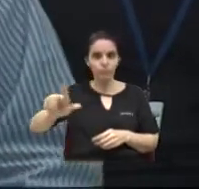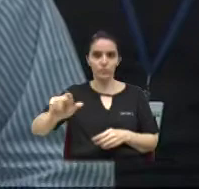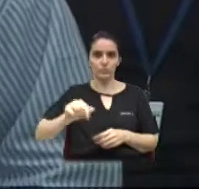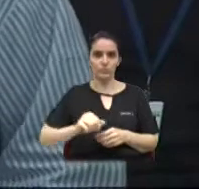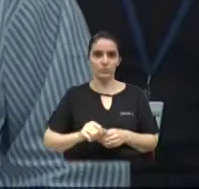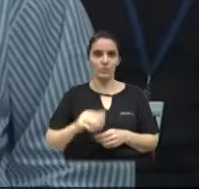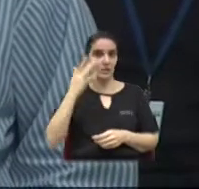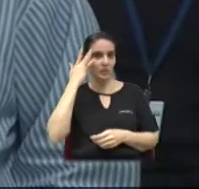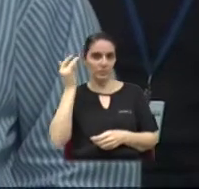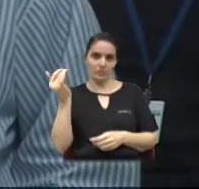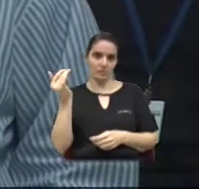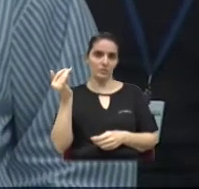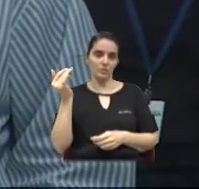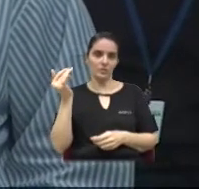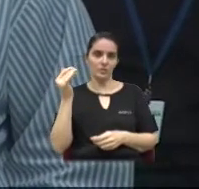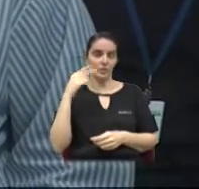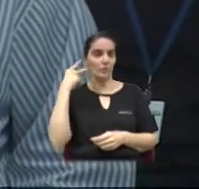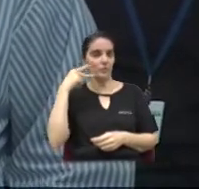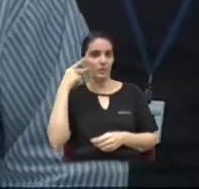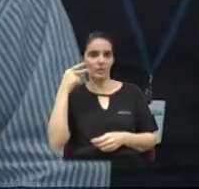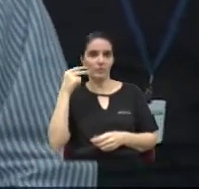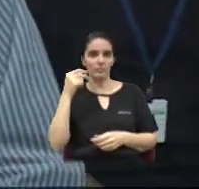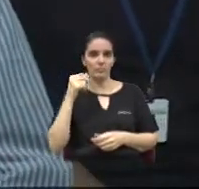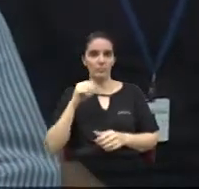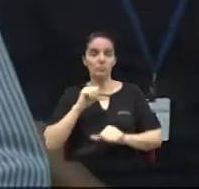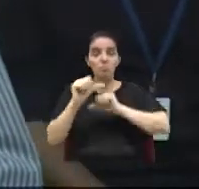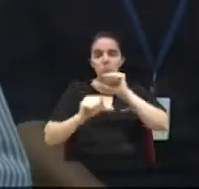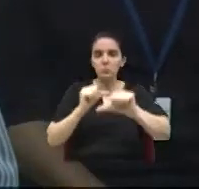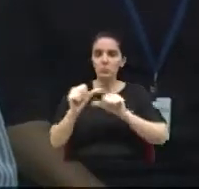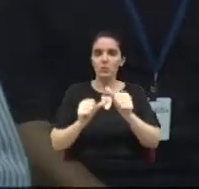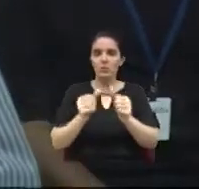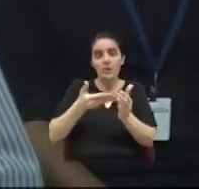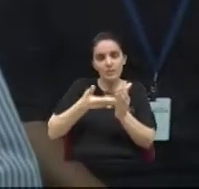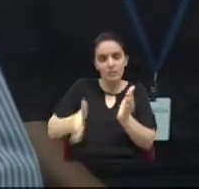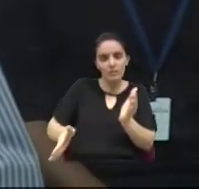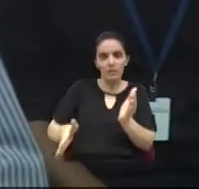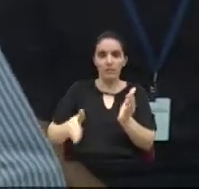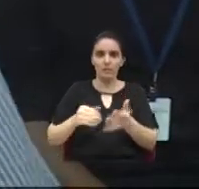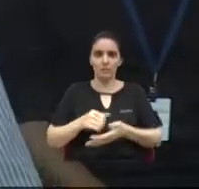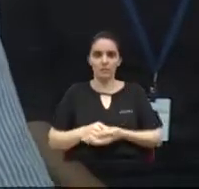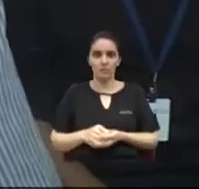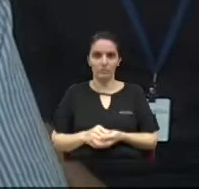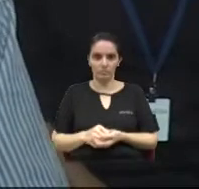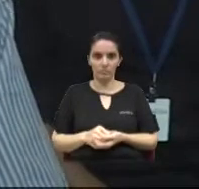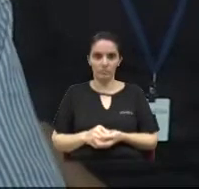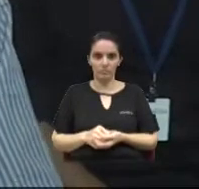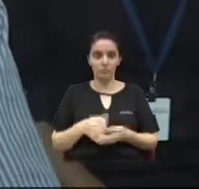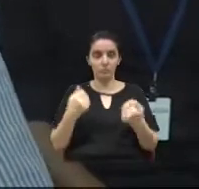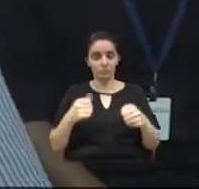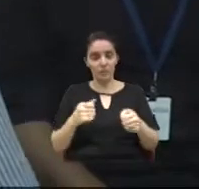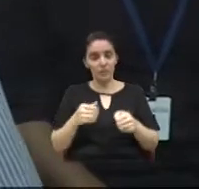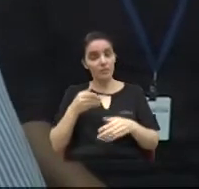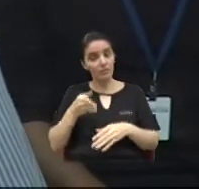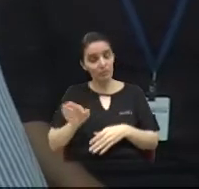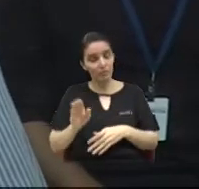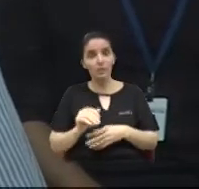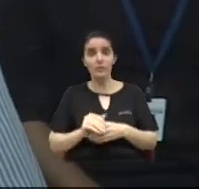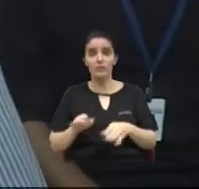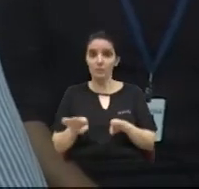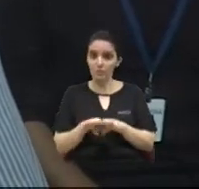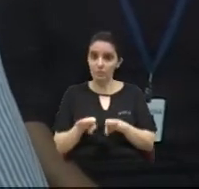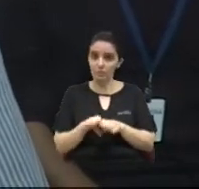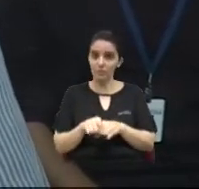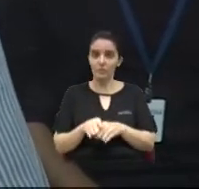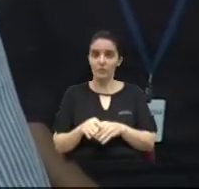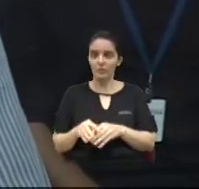vamos mais estar aqui. Vamos continuar sendo povo do mesmo jeito, precisar dos serviços públicos, então